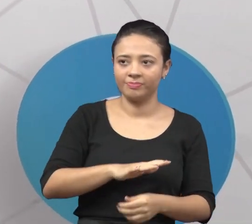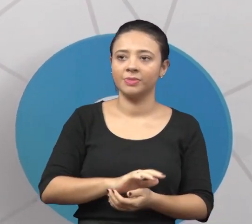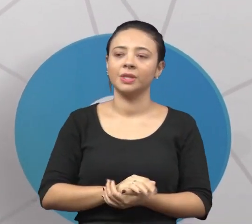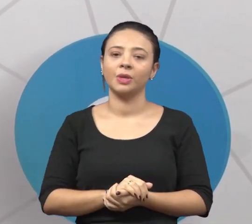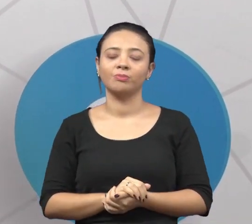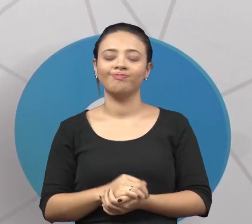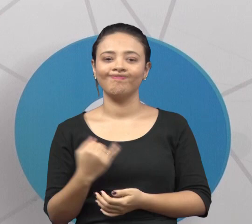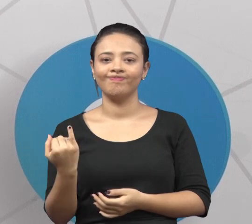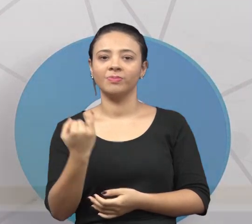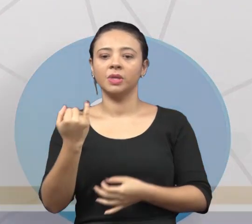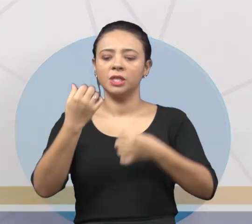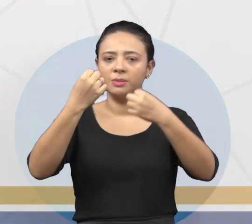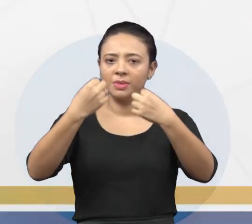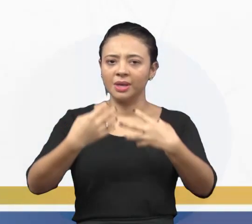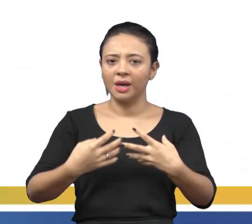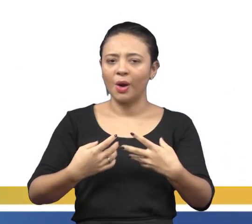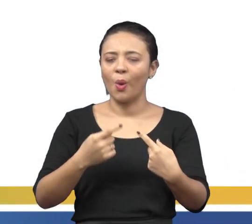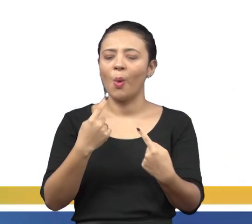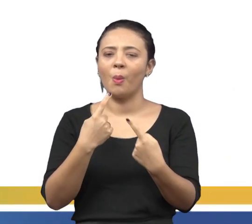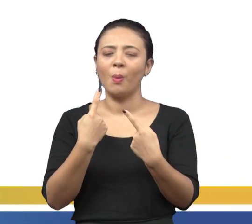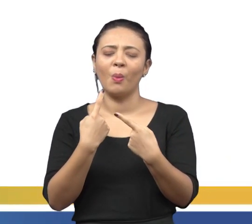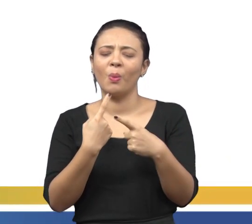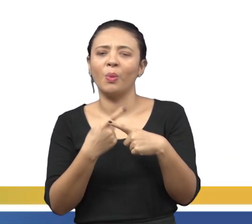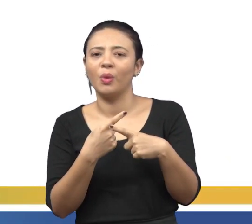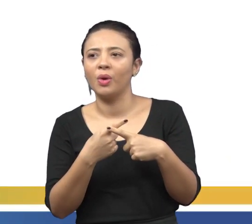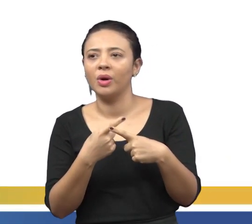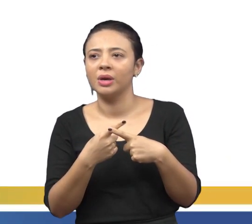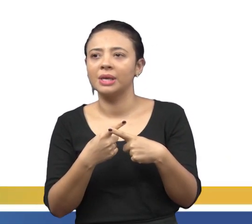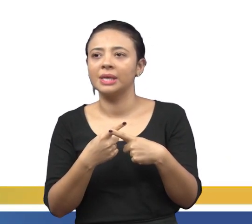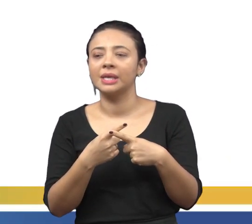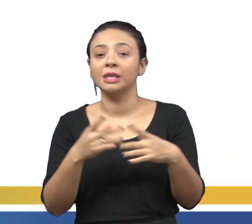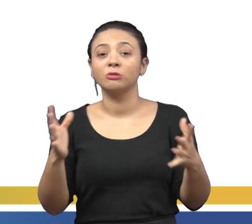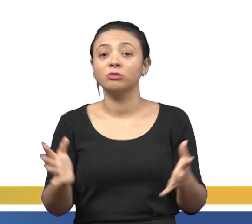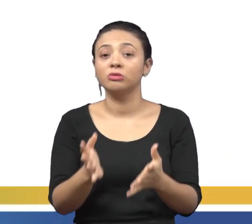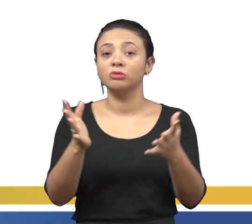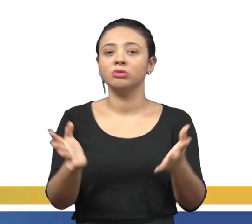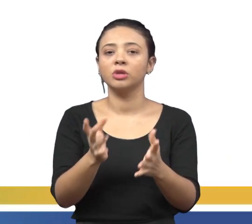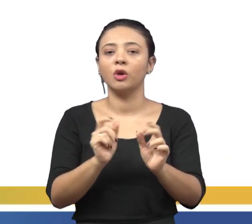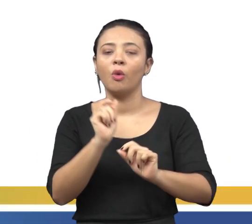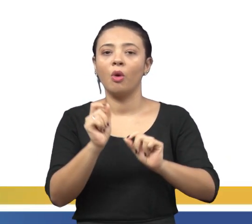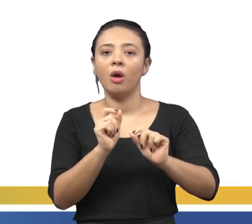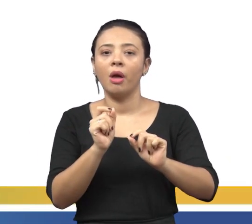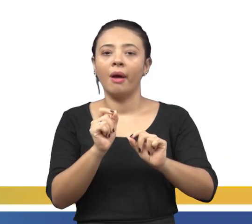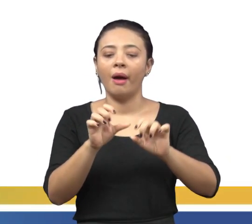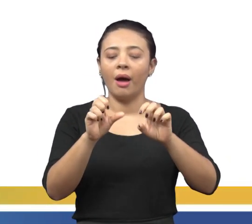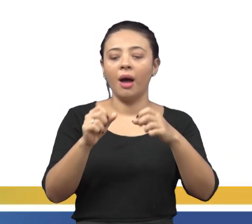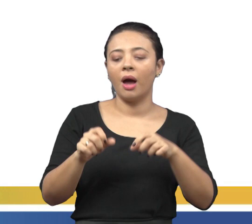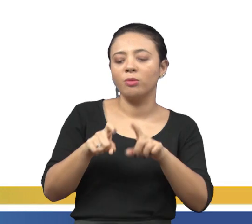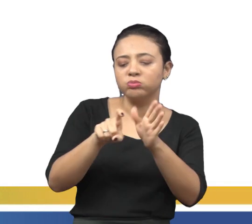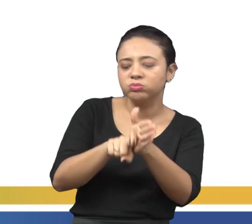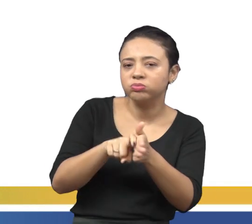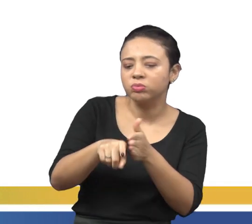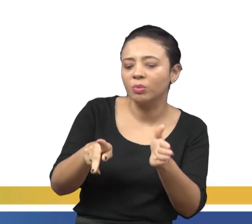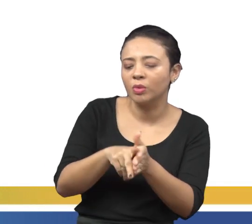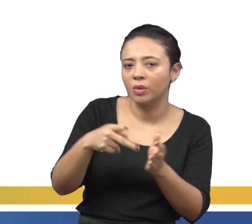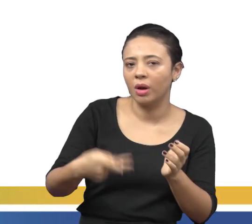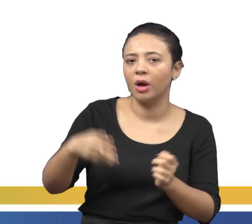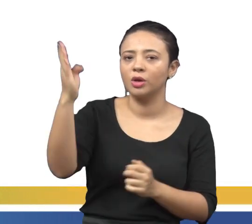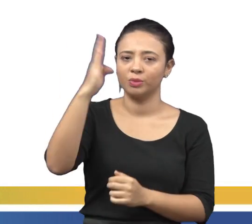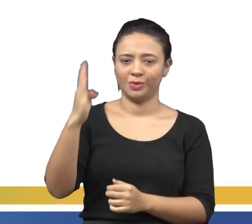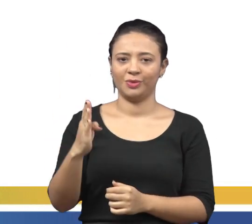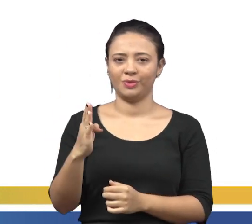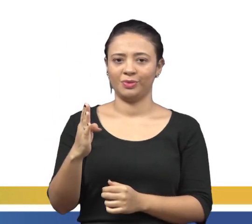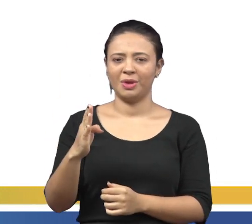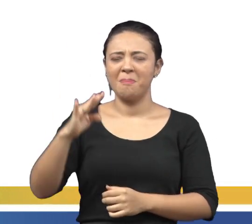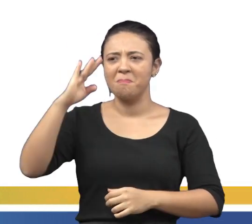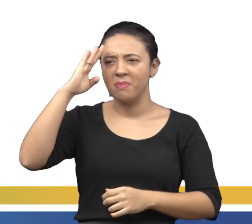dos fatores que contribuem para a atividade agropecuária do Brasil, tá? É fundamental saber disso porque